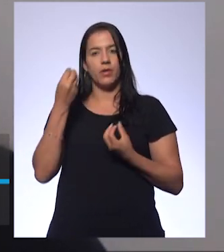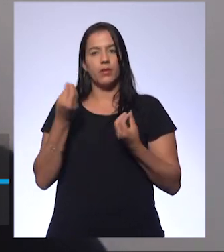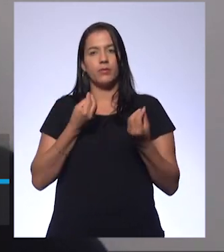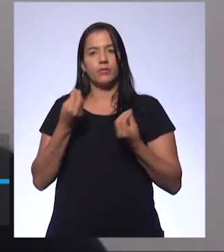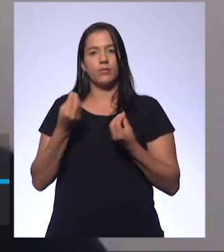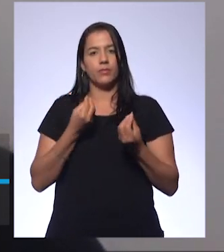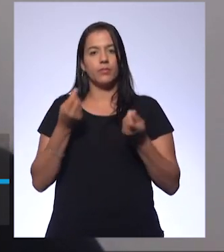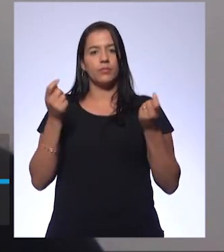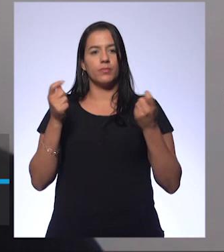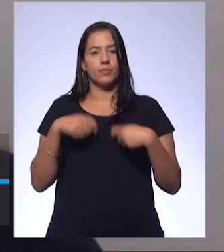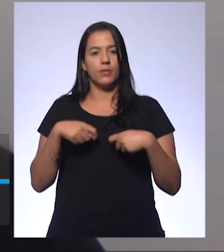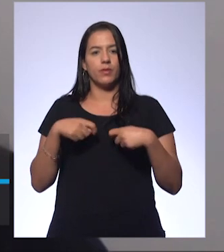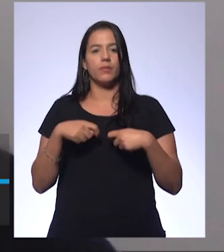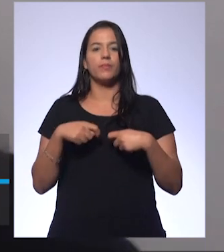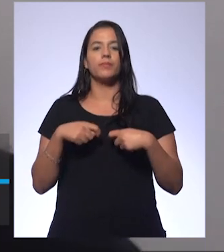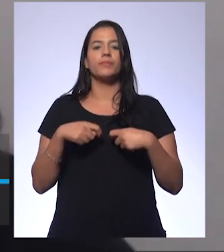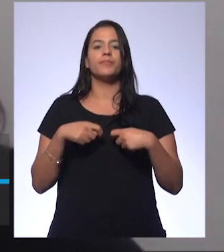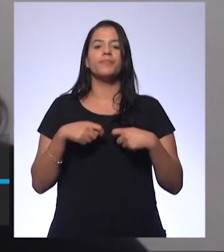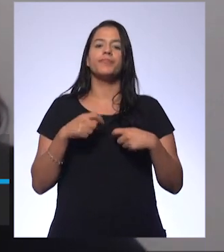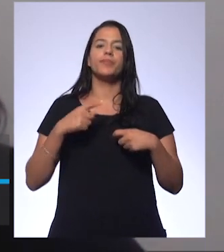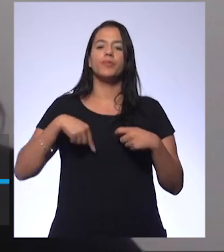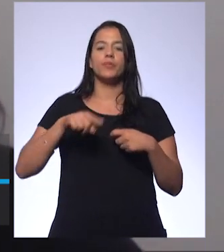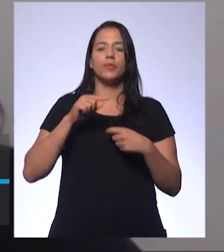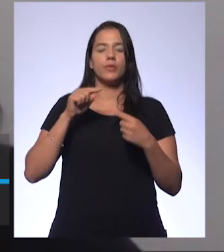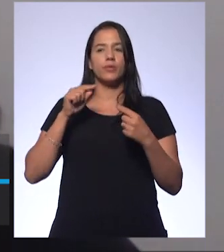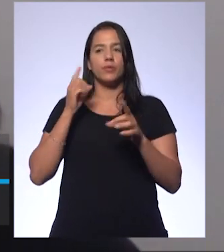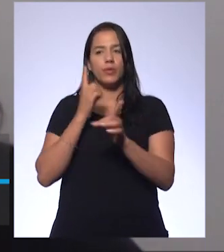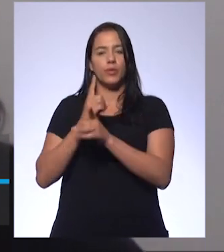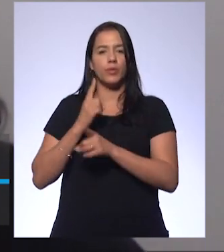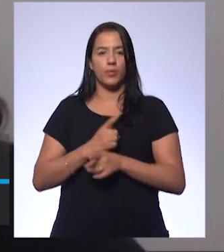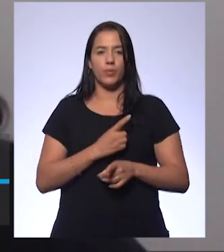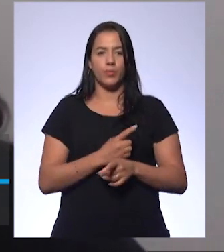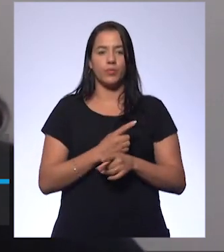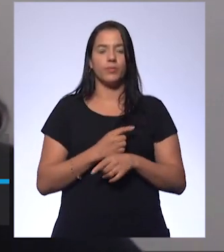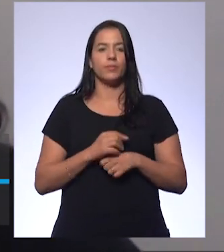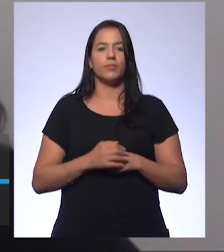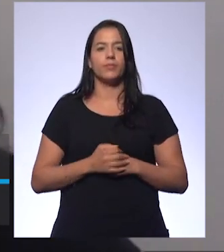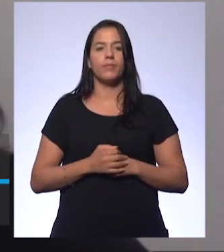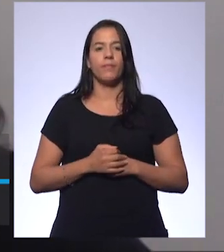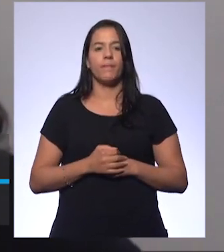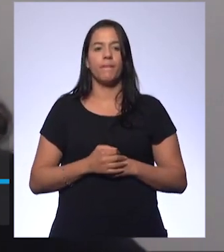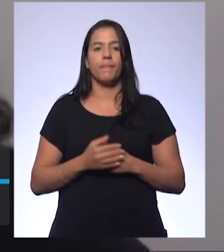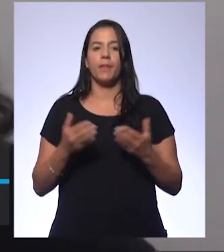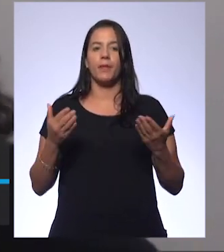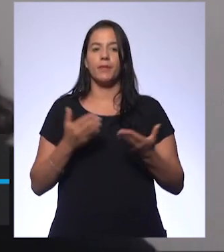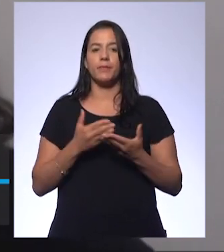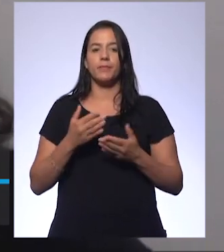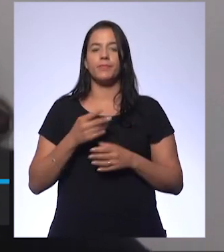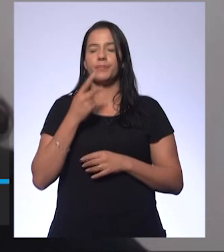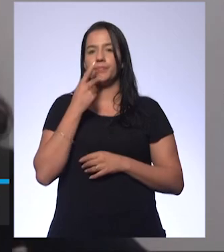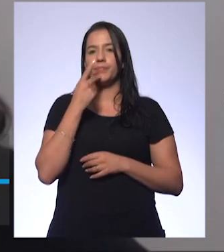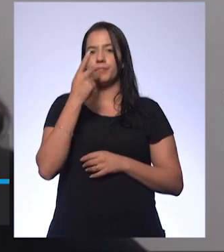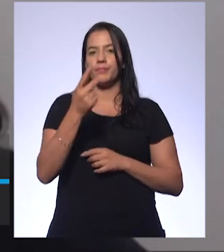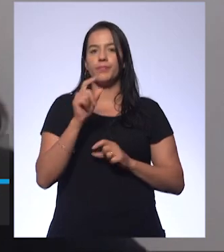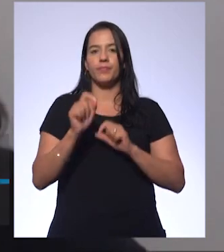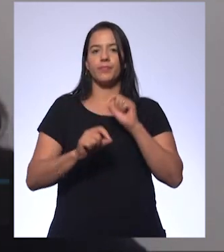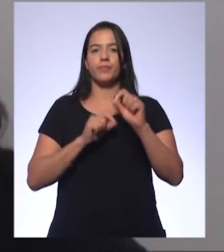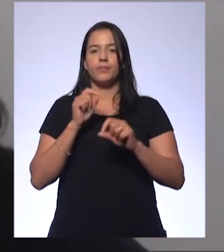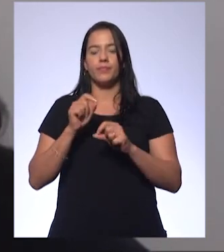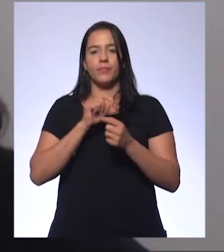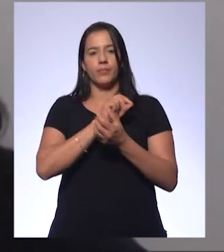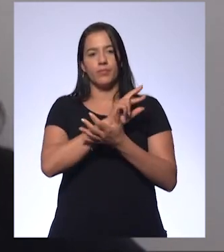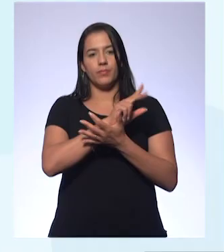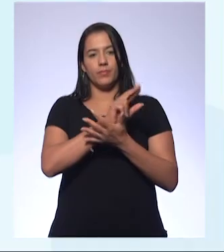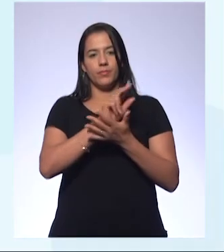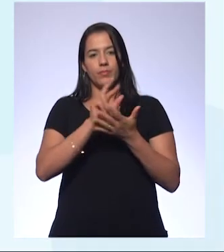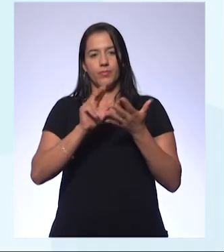como seria possível a gente detectar isso, tá? E aí, agora a gente vai falar um pouquinho sobre